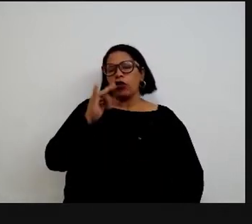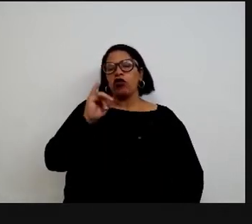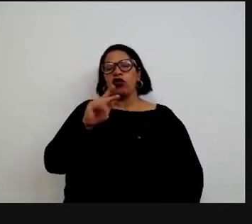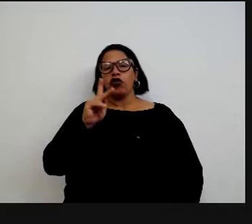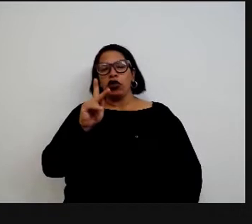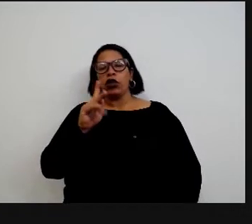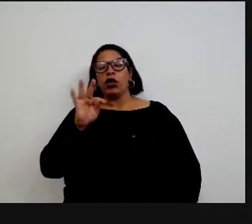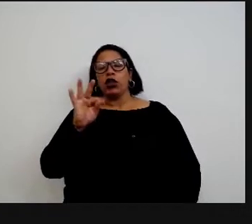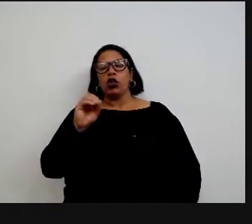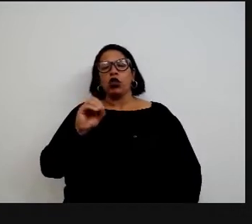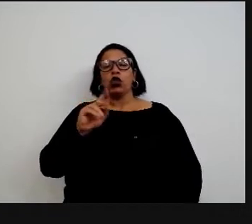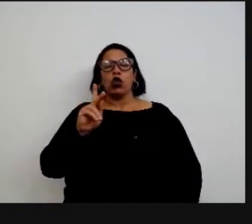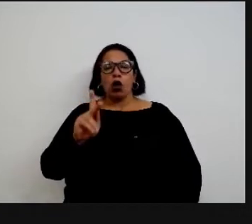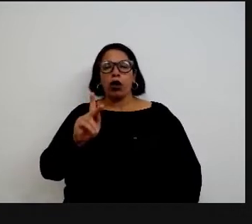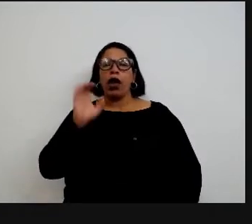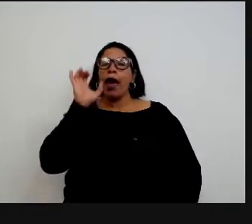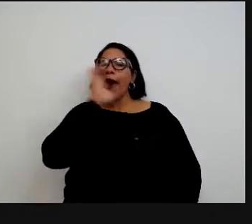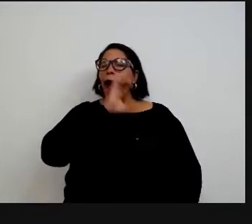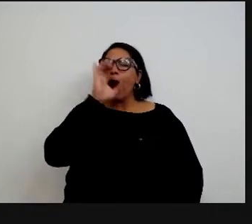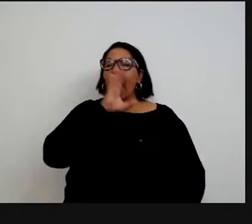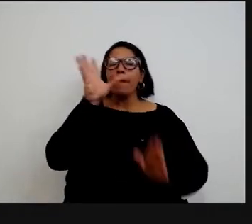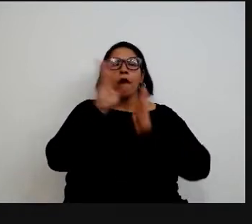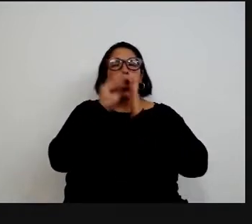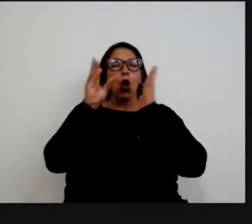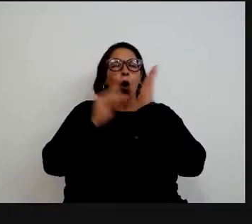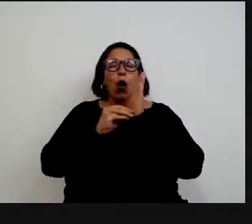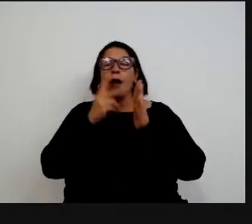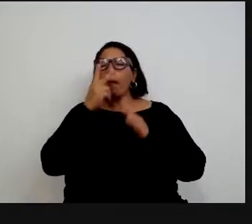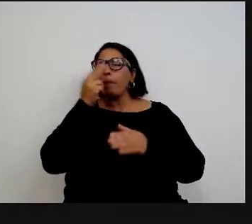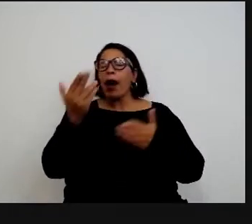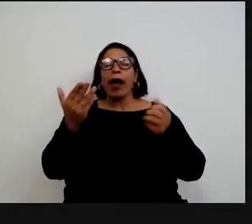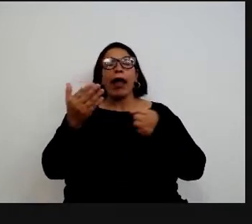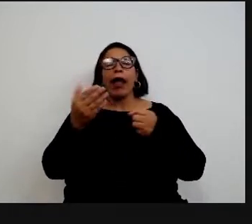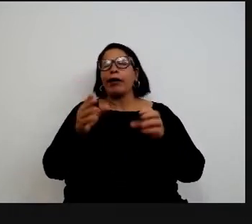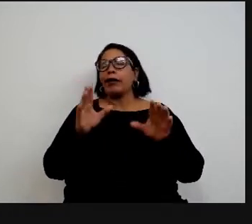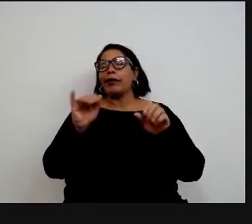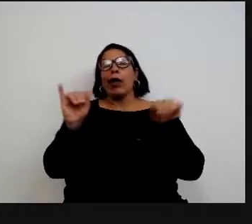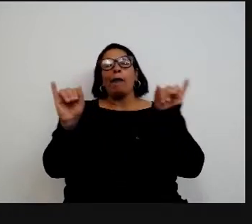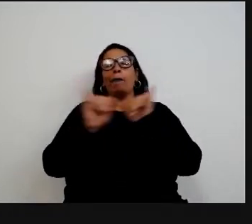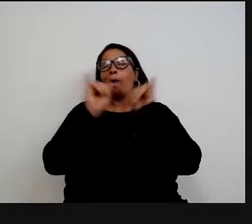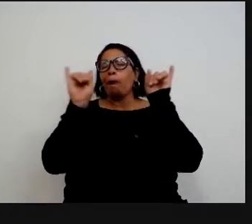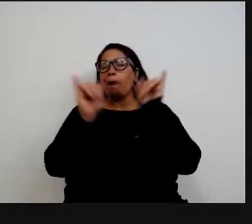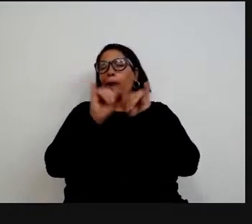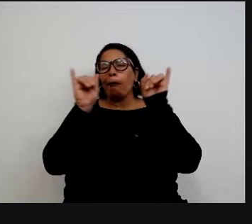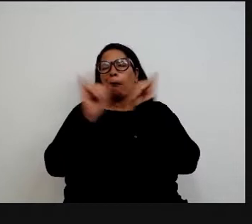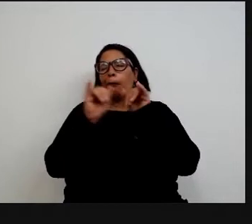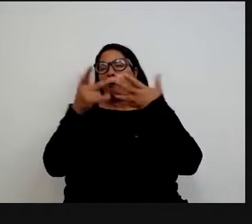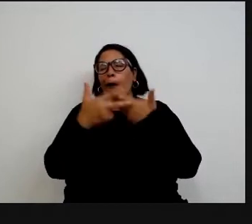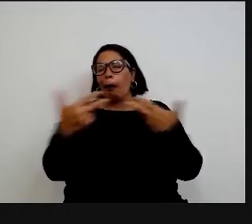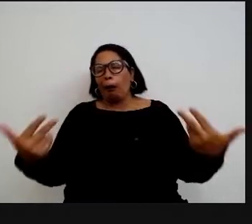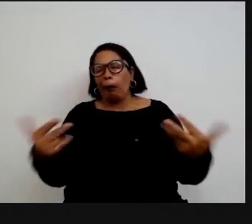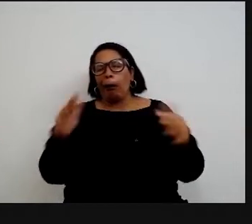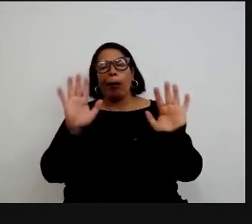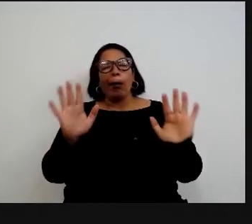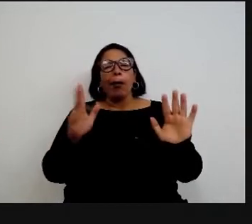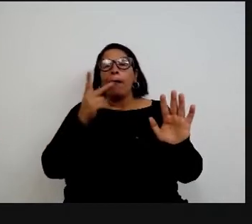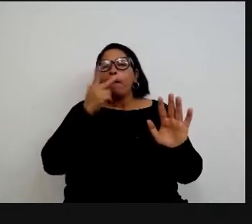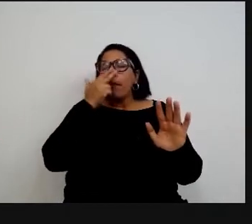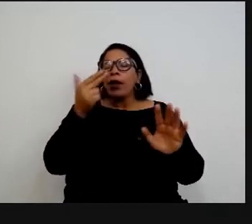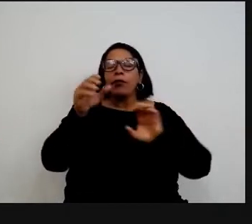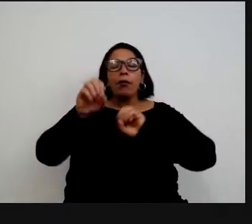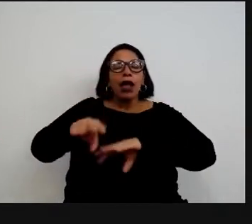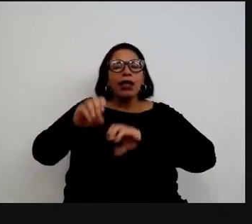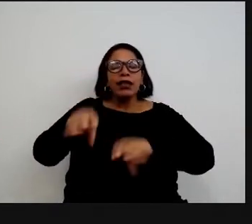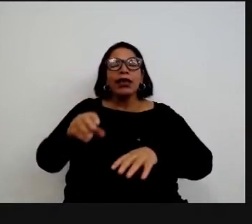são conteúdos muito rápidos, muitas vezes superficiais, e que,